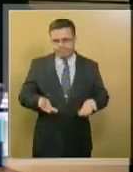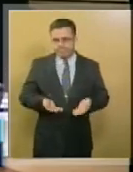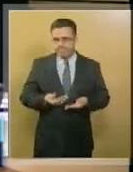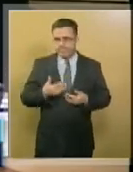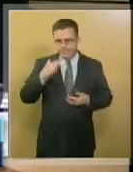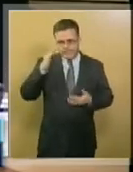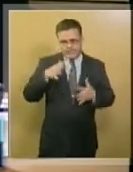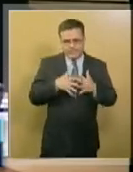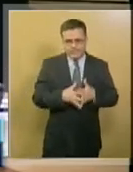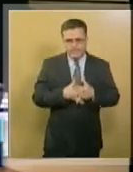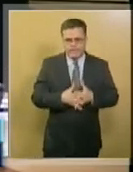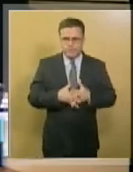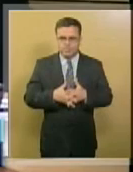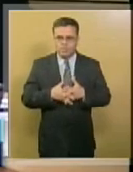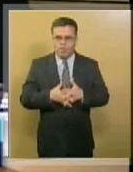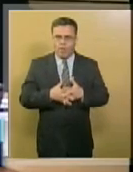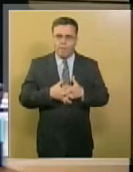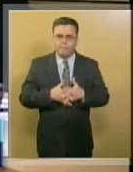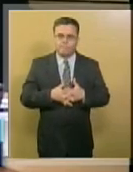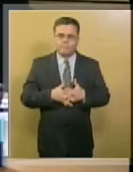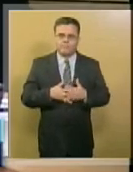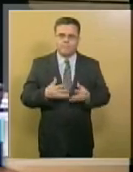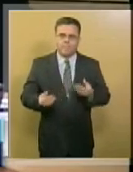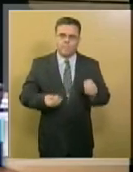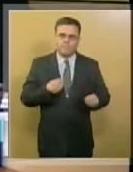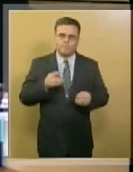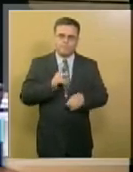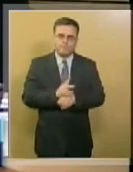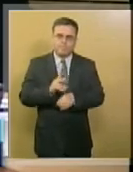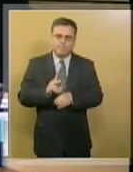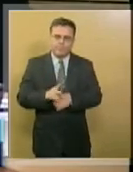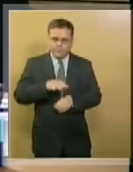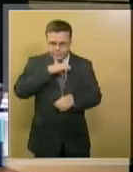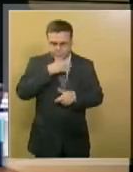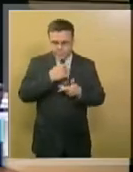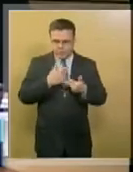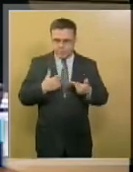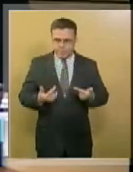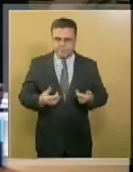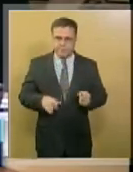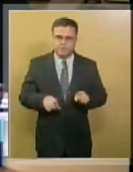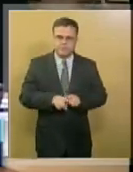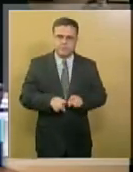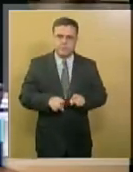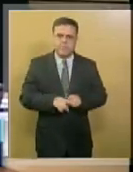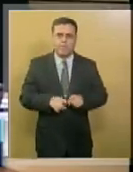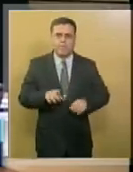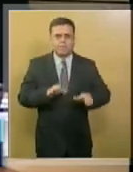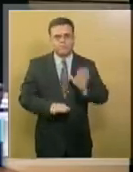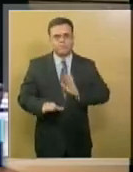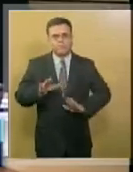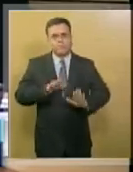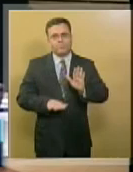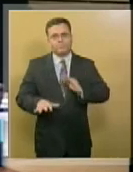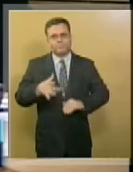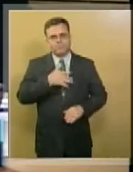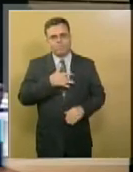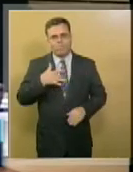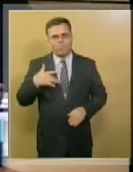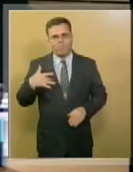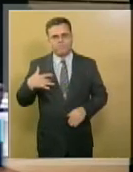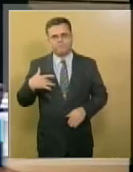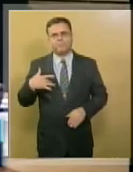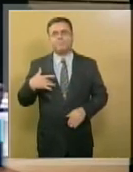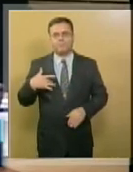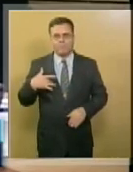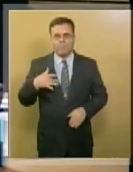na verdade, o tratado dos animais significa também o tratamento, ou seja, investimento em